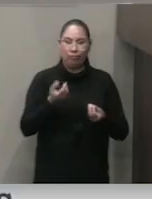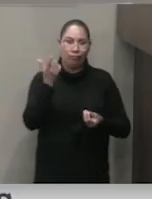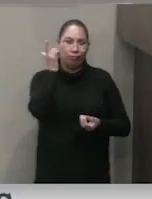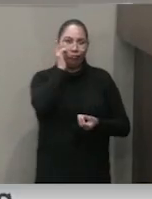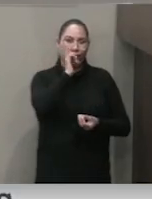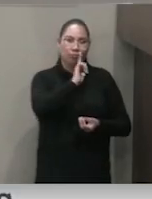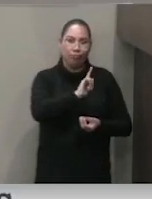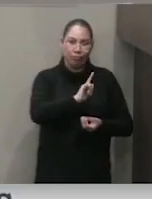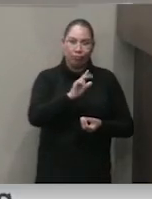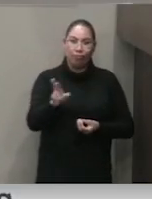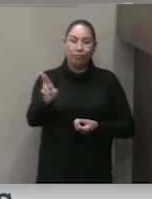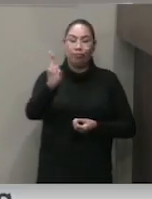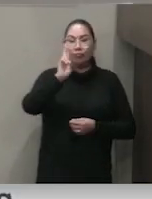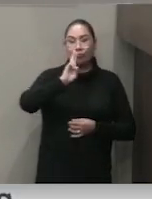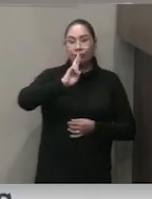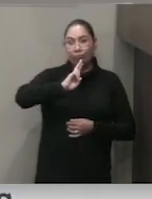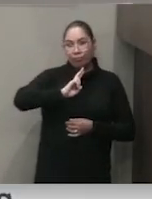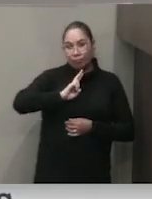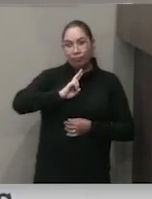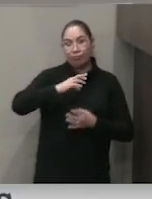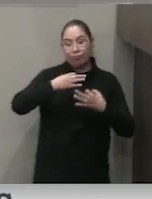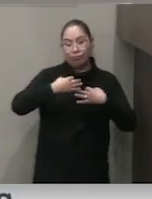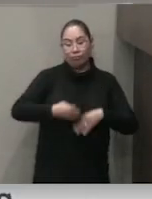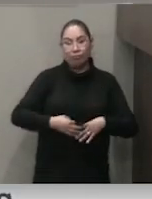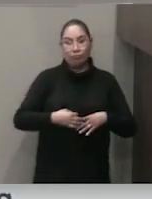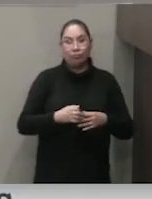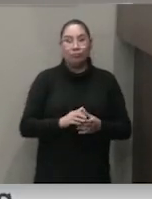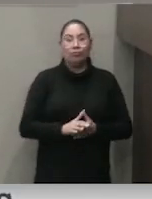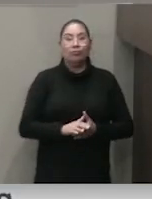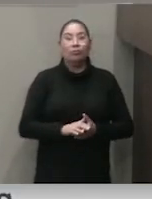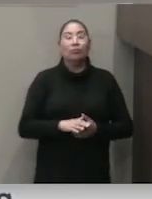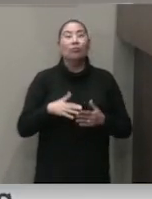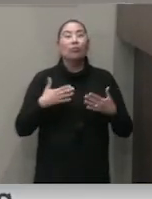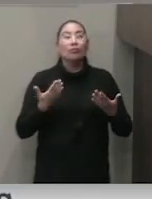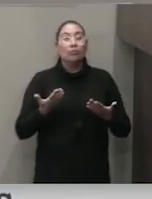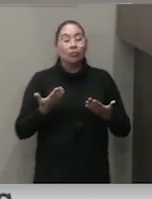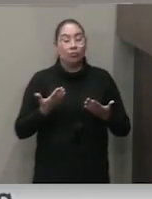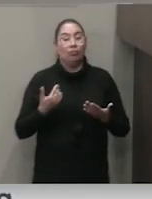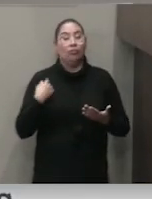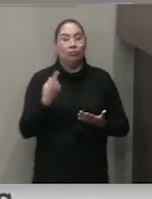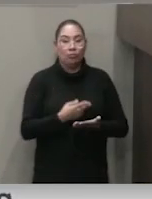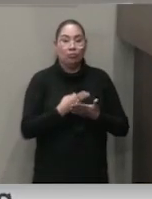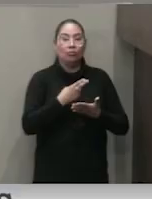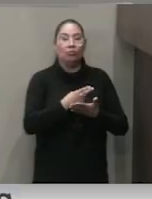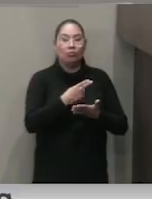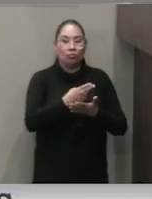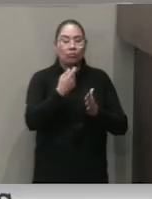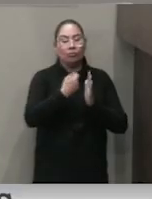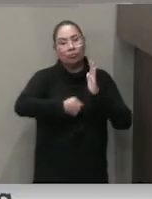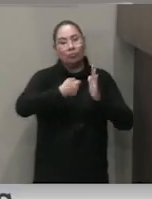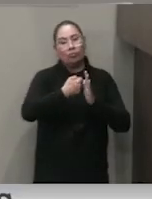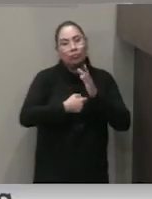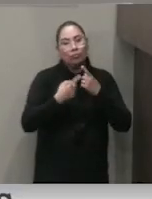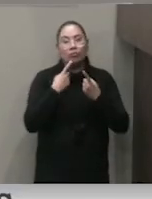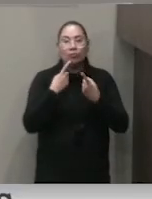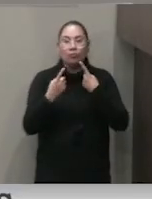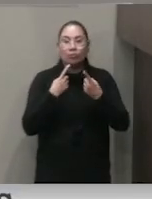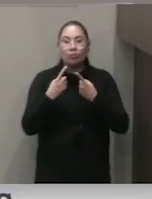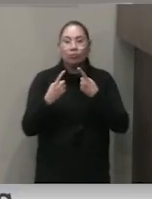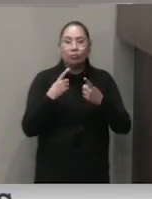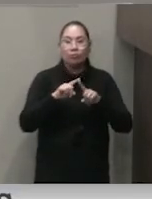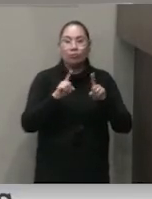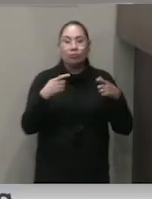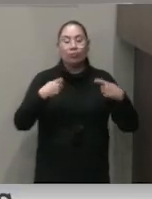de fato, uma resposta efetiva, vereador Mandioca. E vamos seguir, de nossa parte, tentando dialogar. Mas aí a